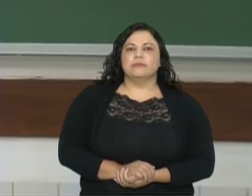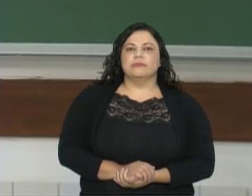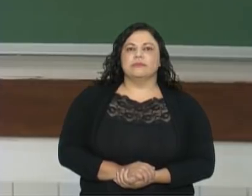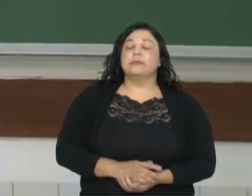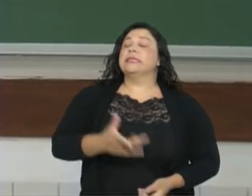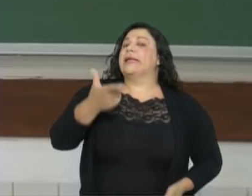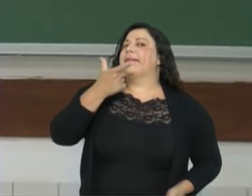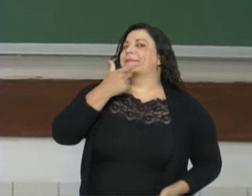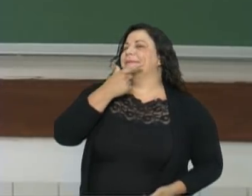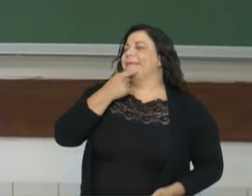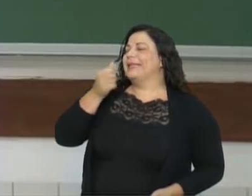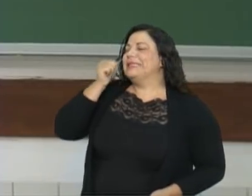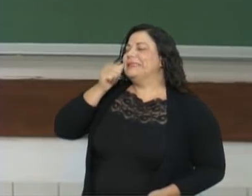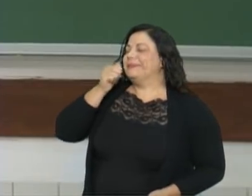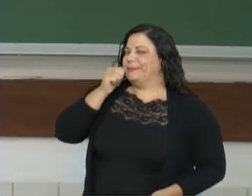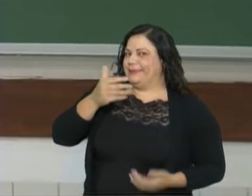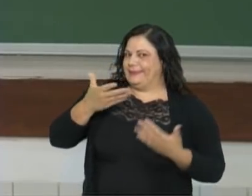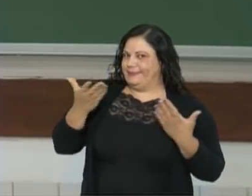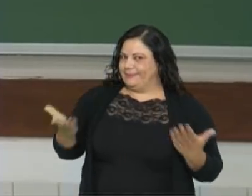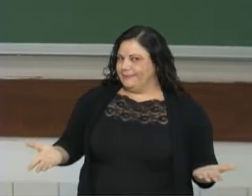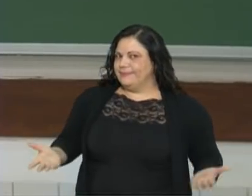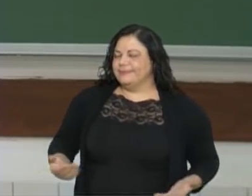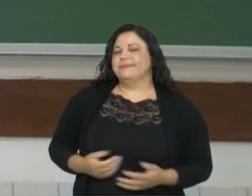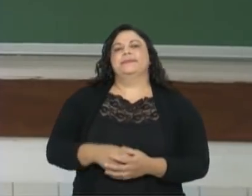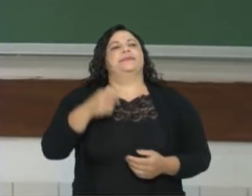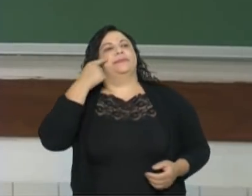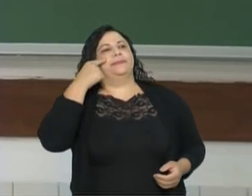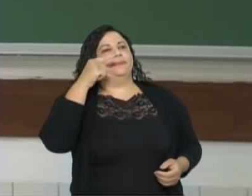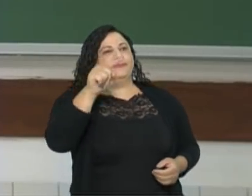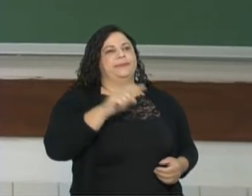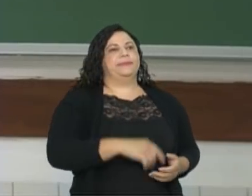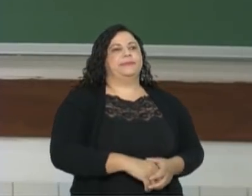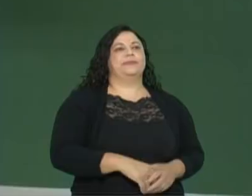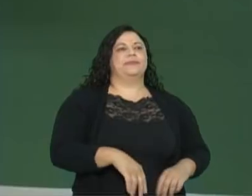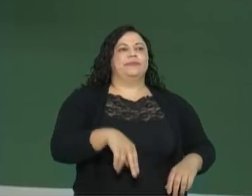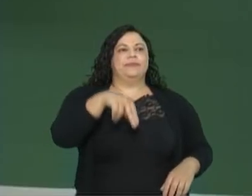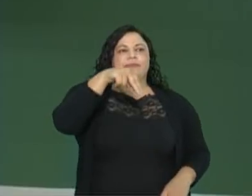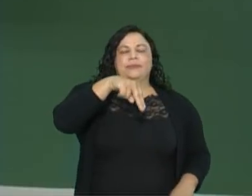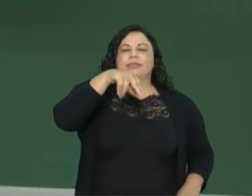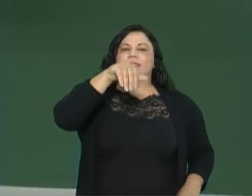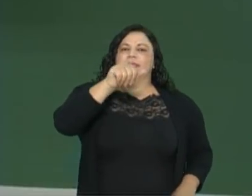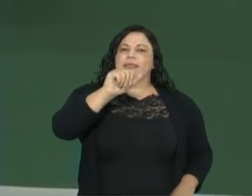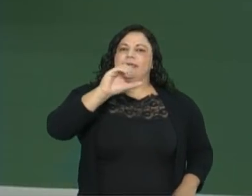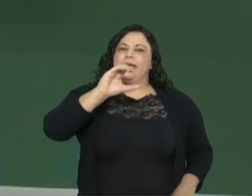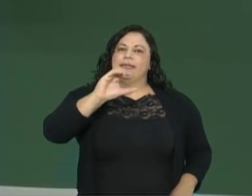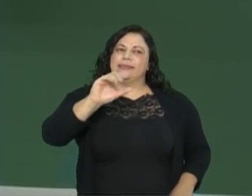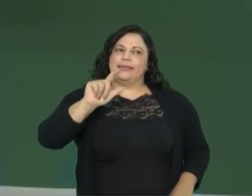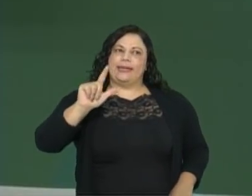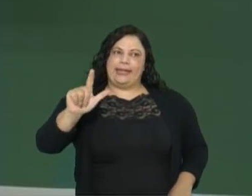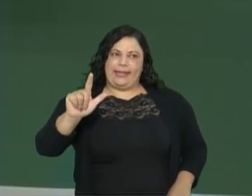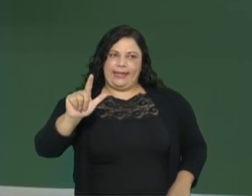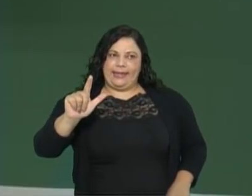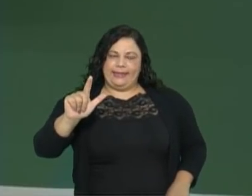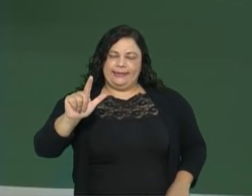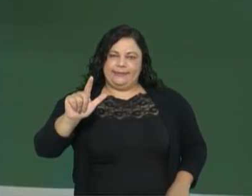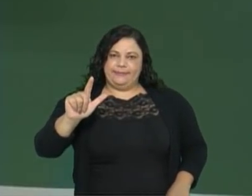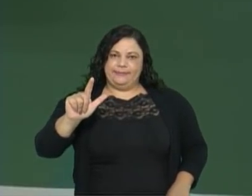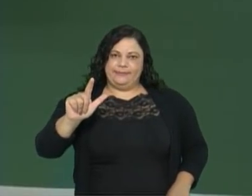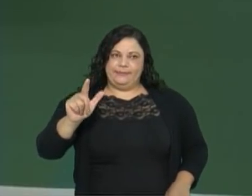Meninos e meninas, vamos lá. Sódio com o cloro. Metal e não metal. Metal e não metal,